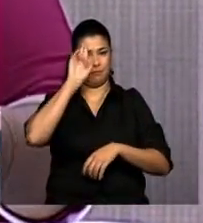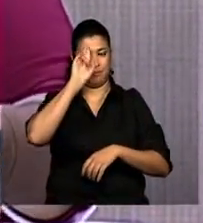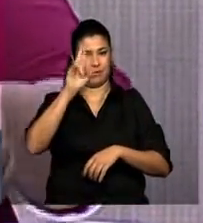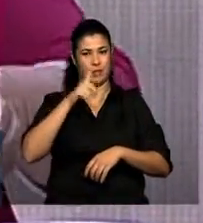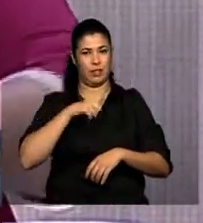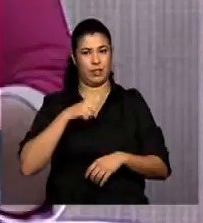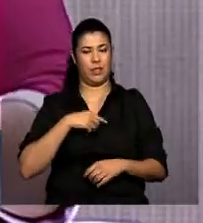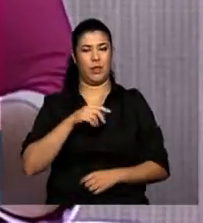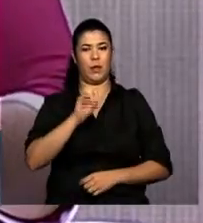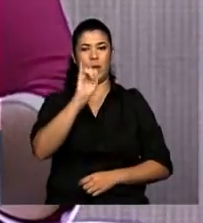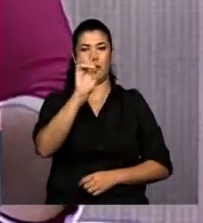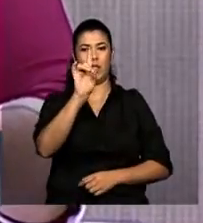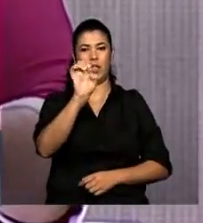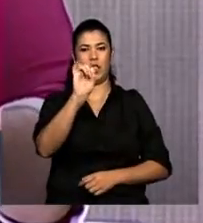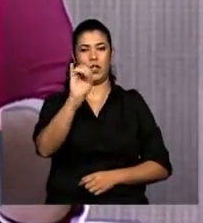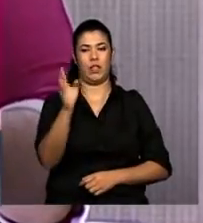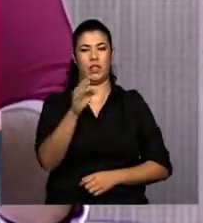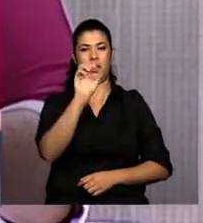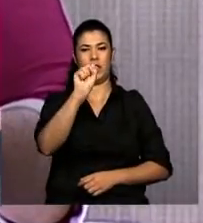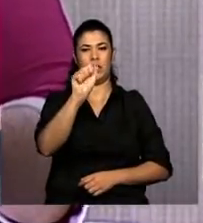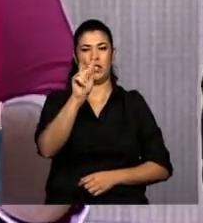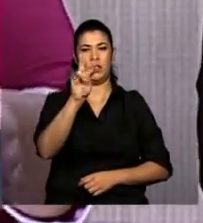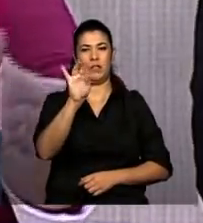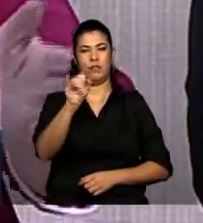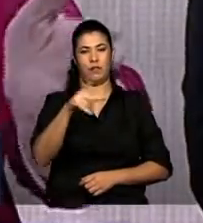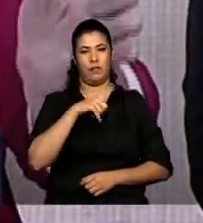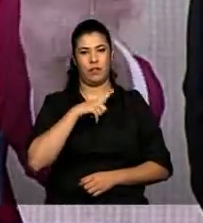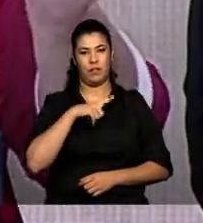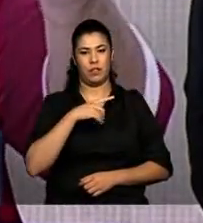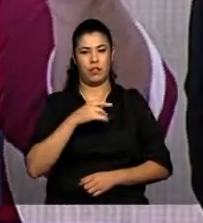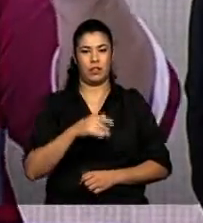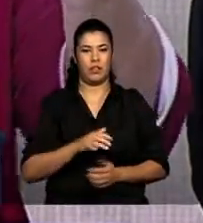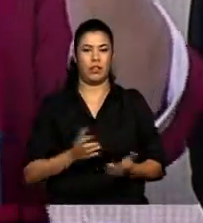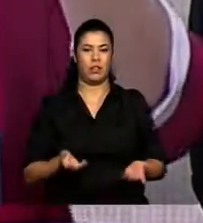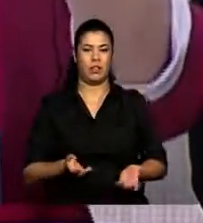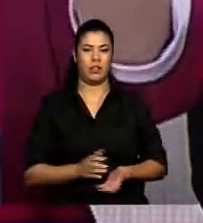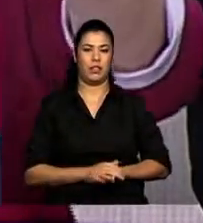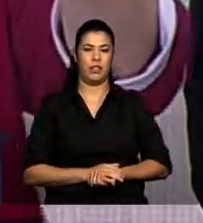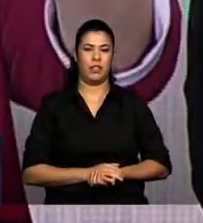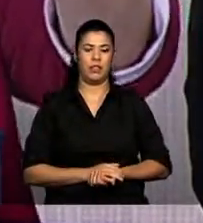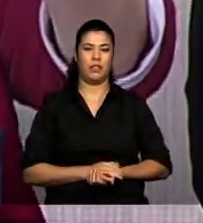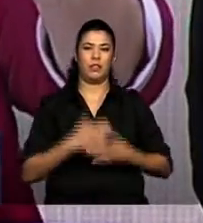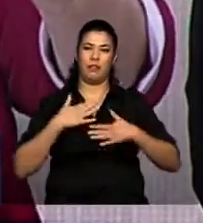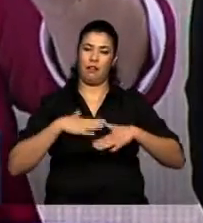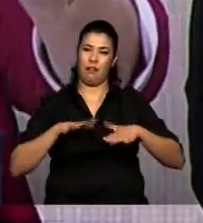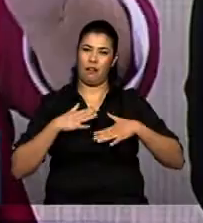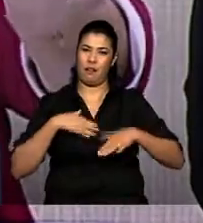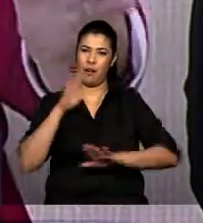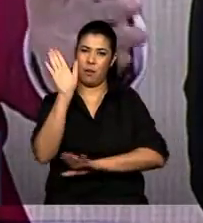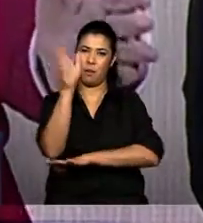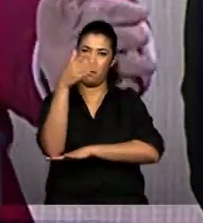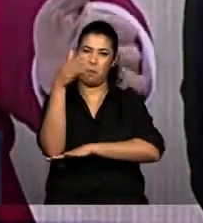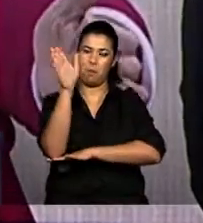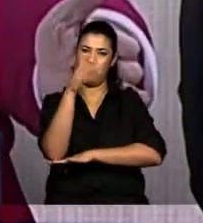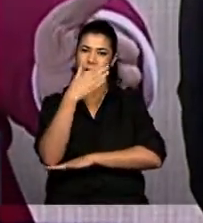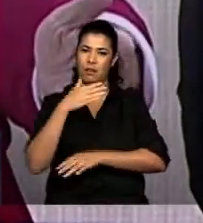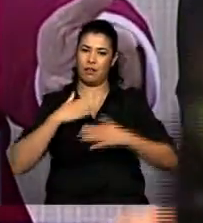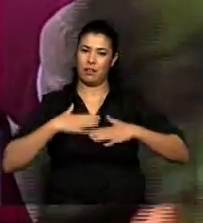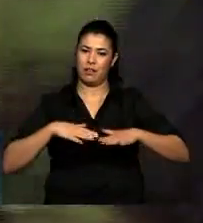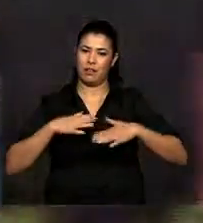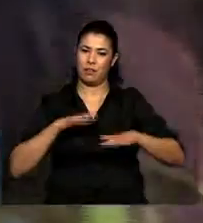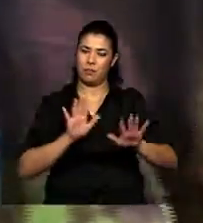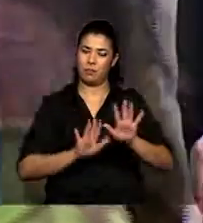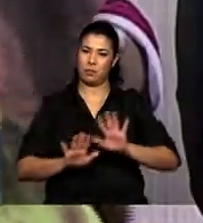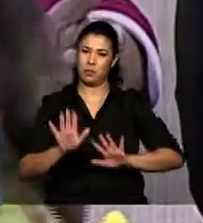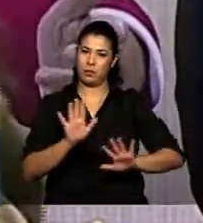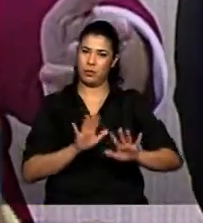Idelis Salvatti. Bom, meu muito bom dia. Não vai derrubar a bandeira agora, né? Pelo amor de Deus, alguém me socorre aqui. Vai,